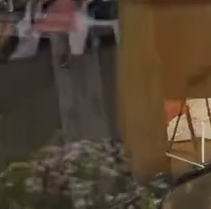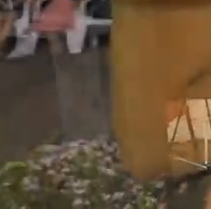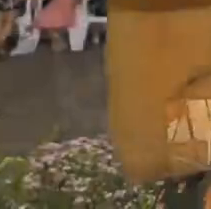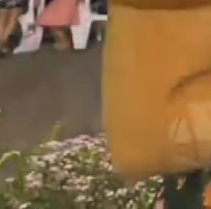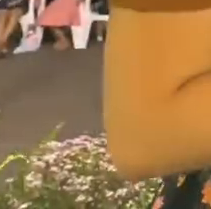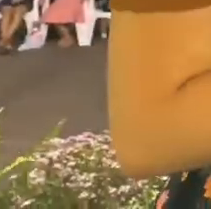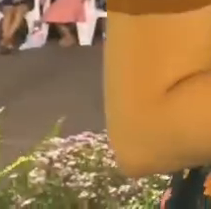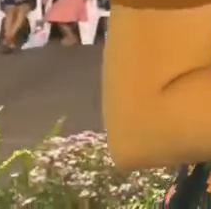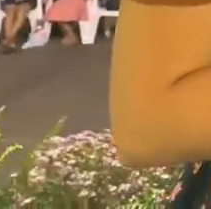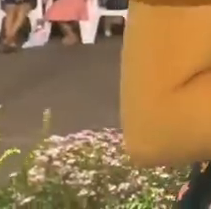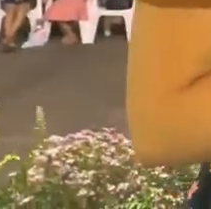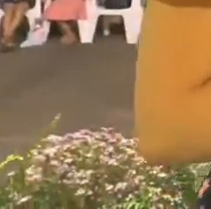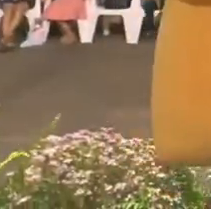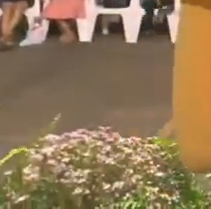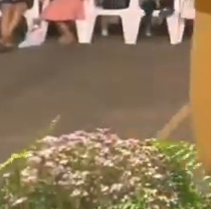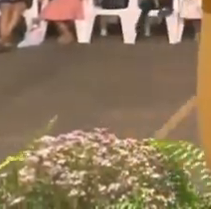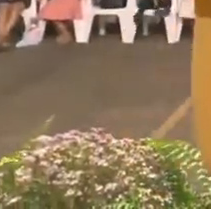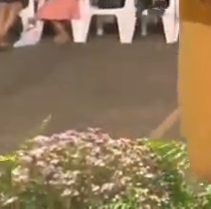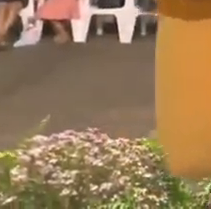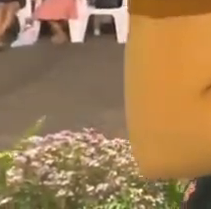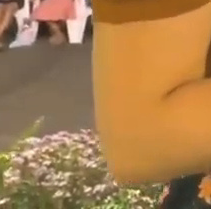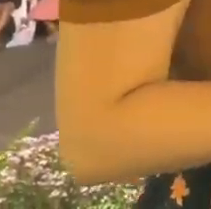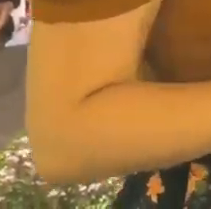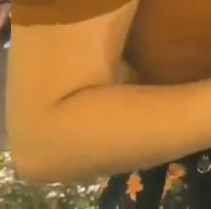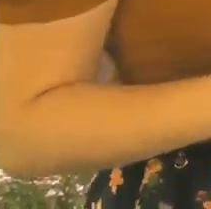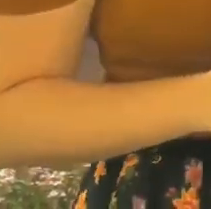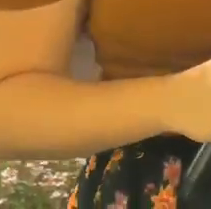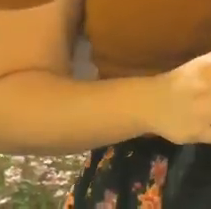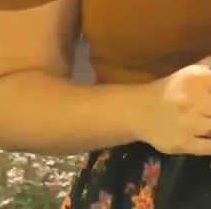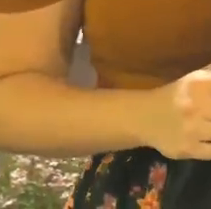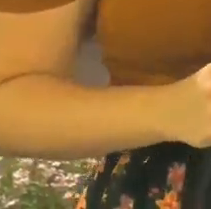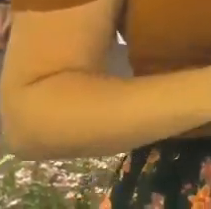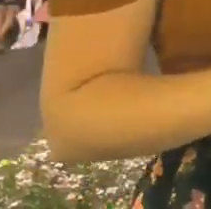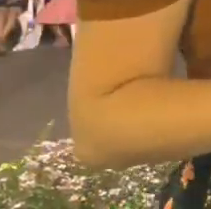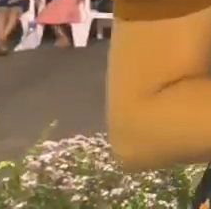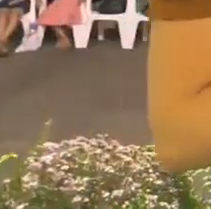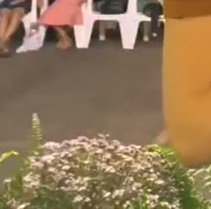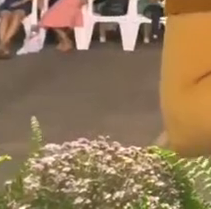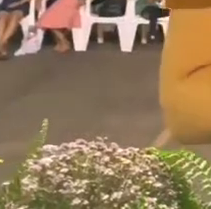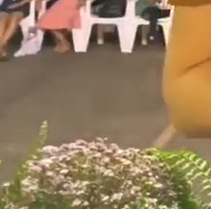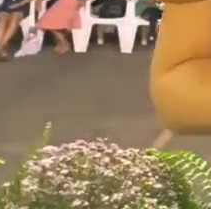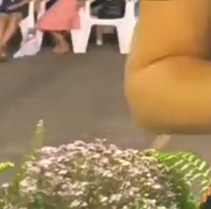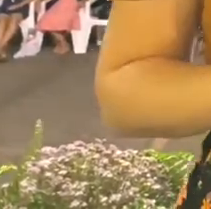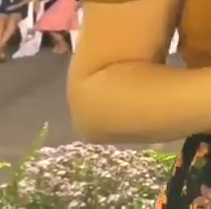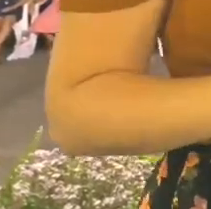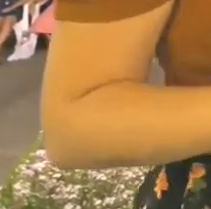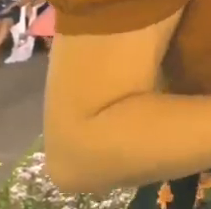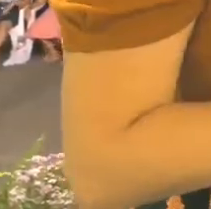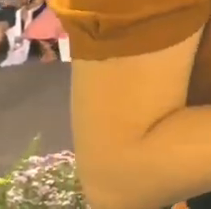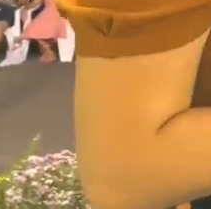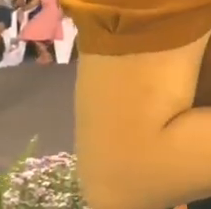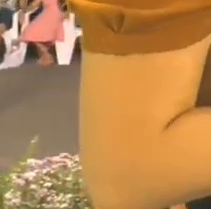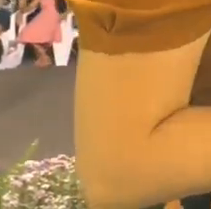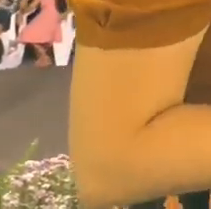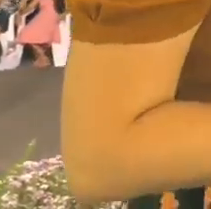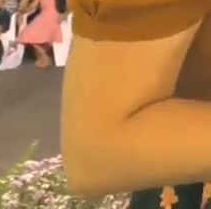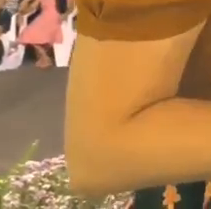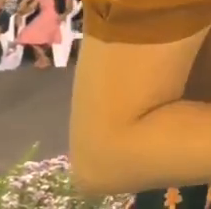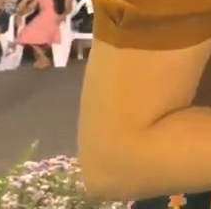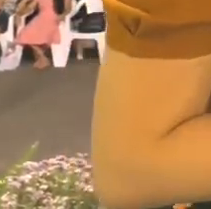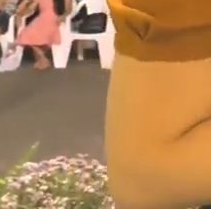nas nossas transmissões então Carlos Júnior que é a nossa igreja fala aqui sempre nos acompanhando irmão gay Gleidson Leme